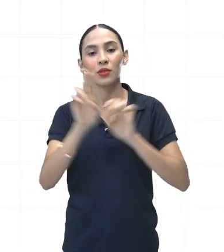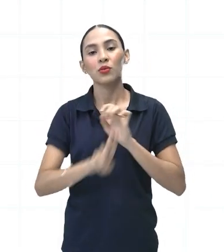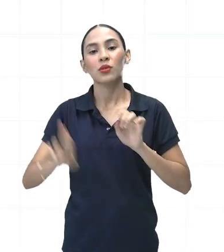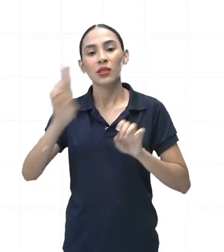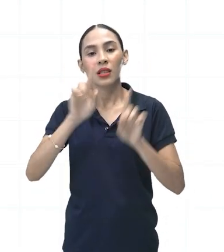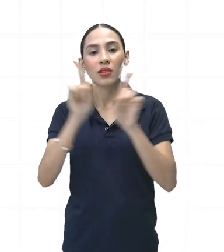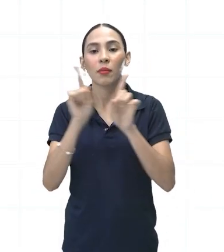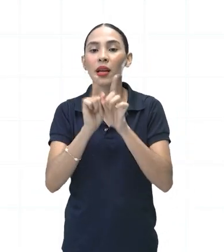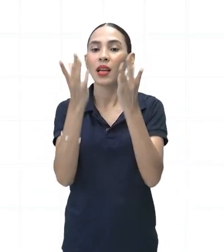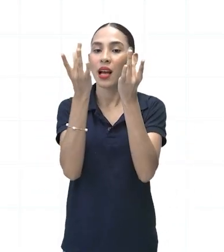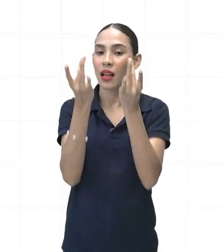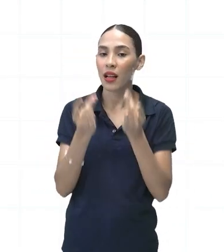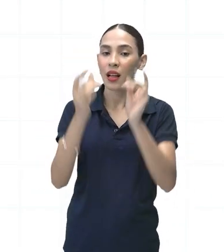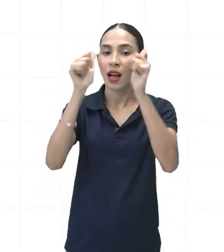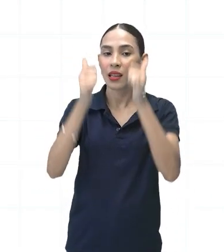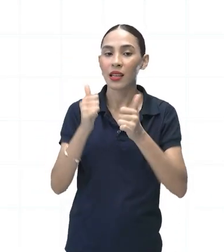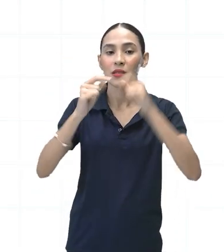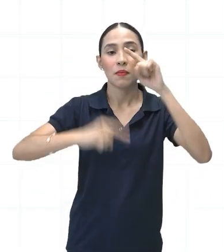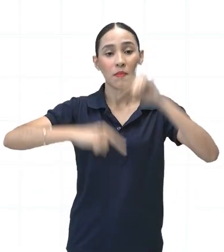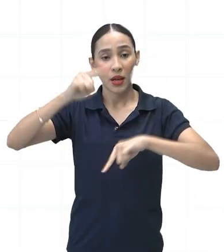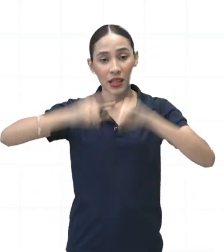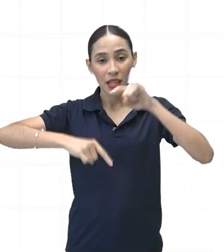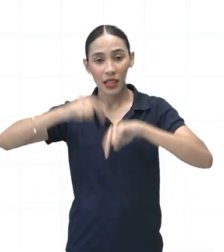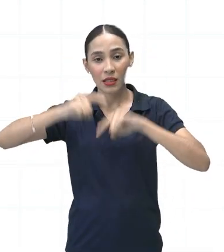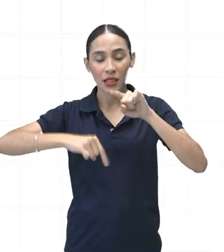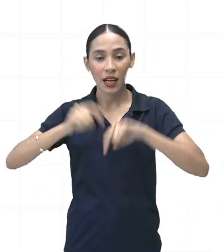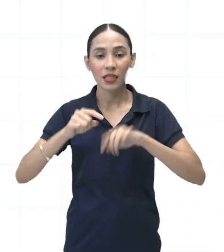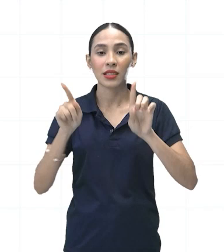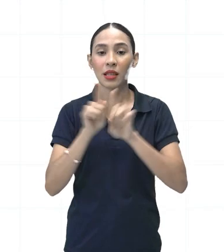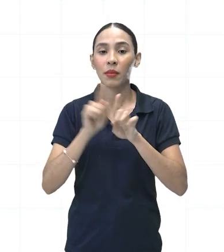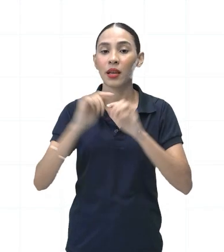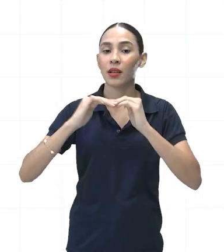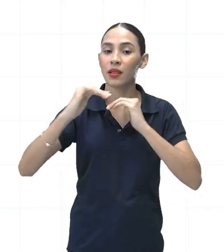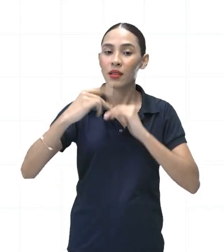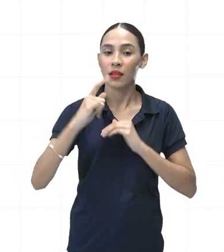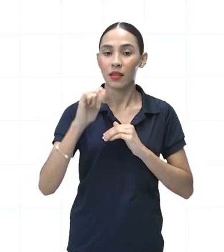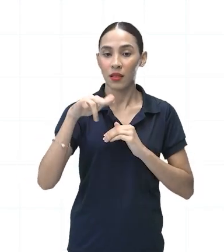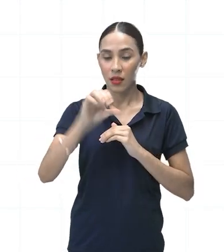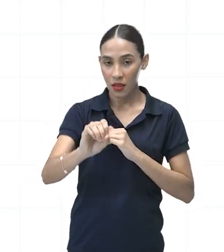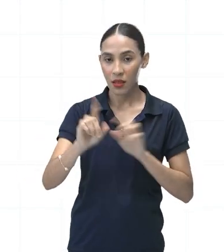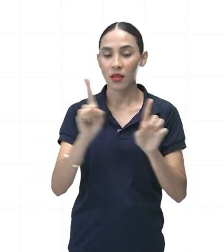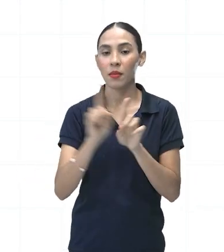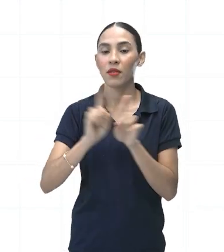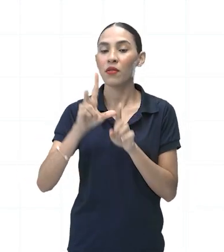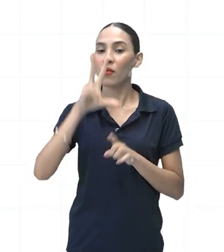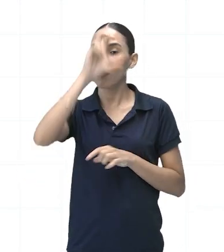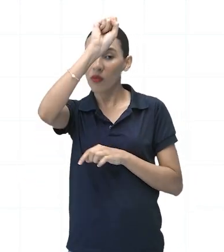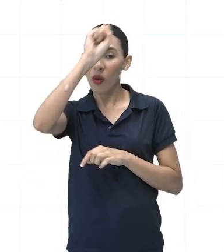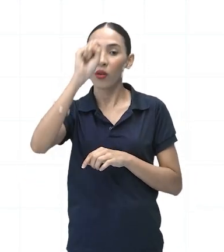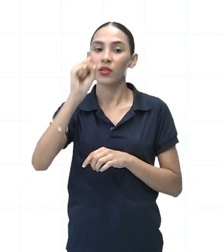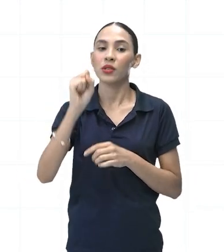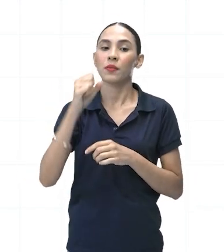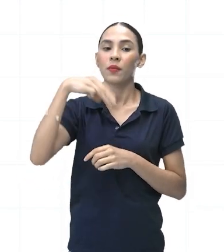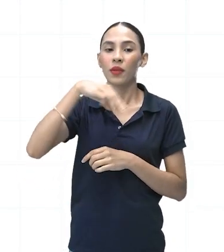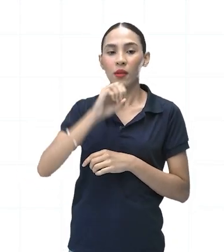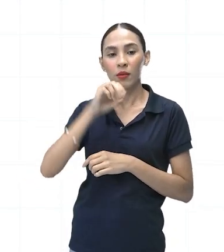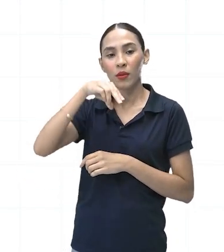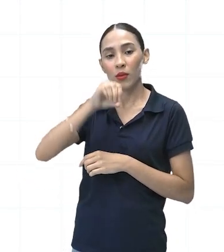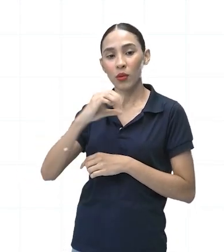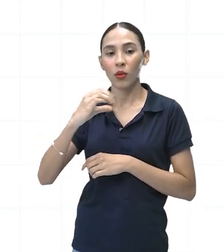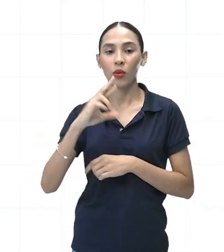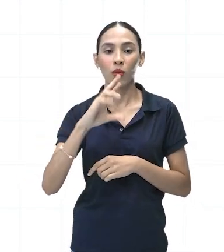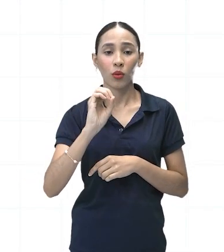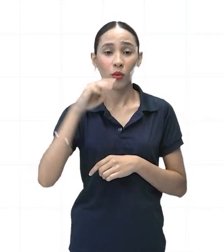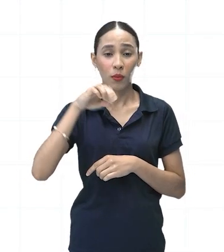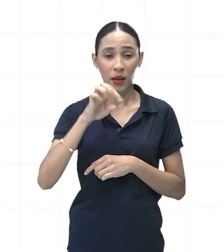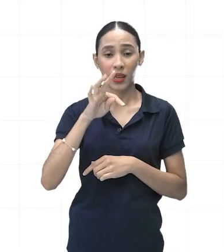meio da decomposição dos objetos e do estilhamento dos planos, e forte tendência ao monocromismo. O que era